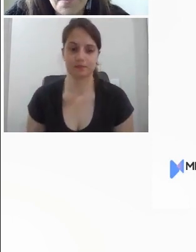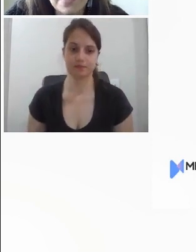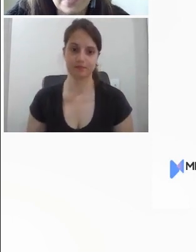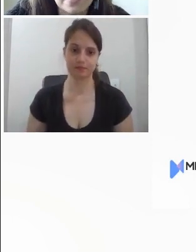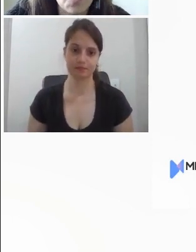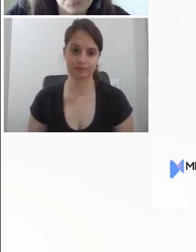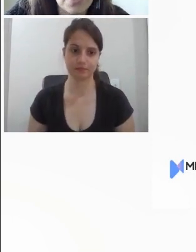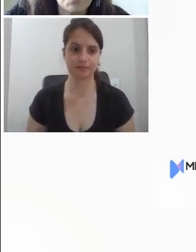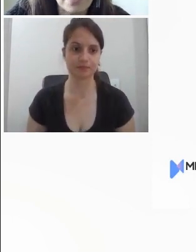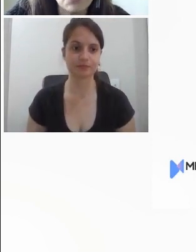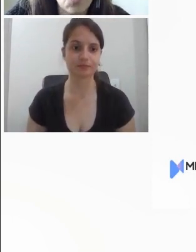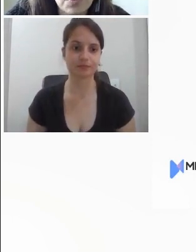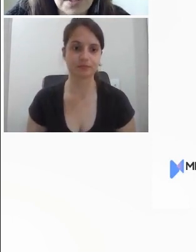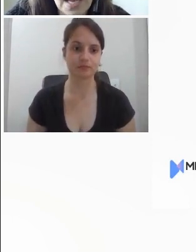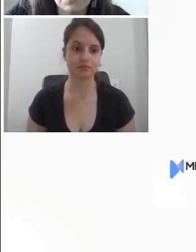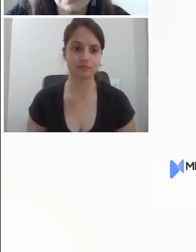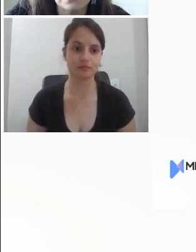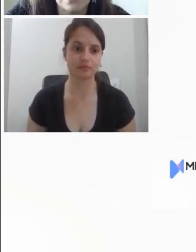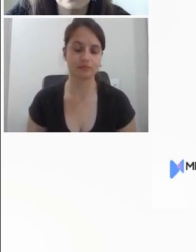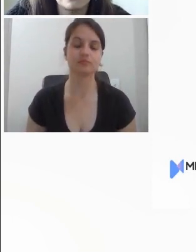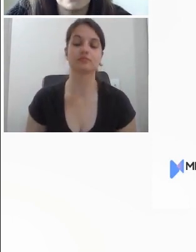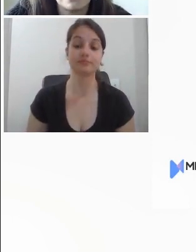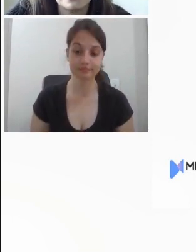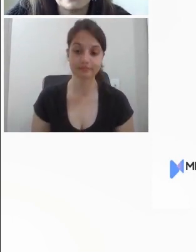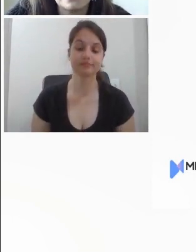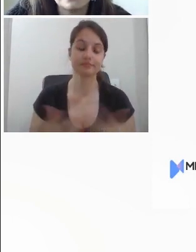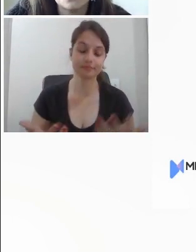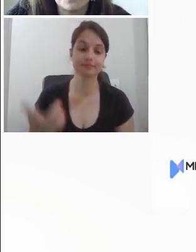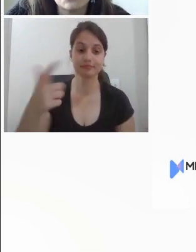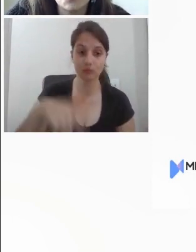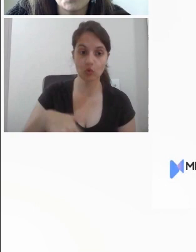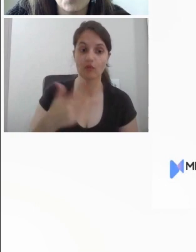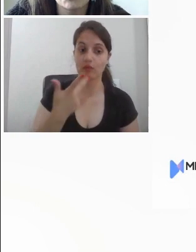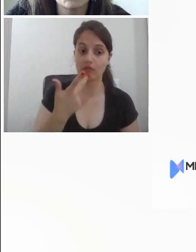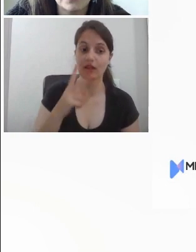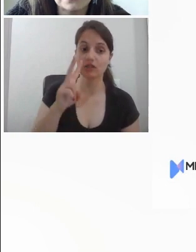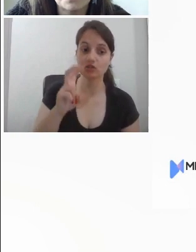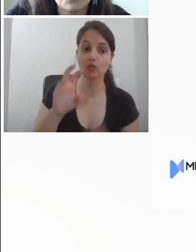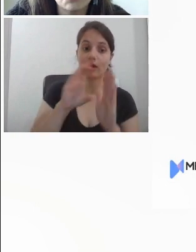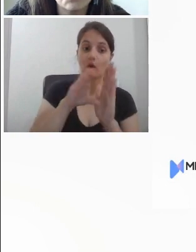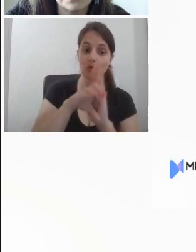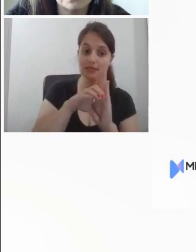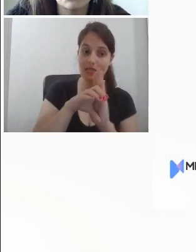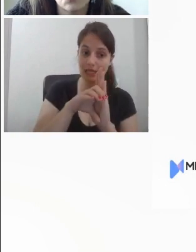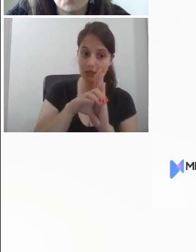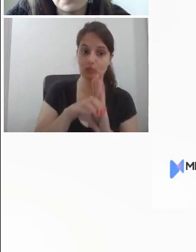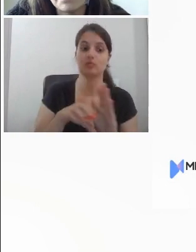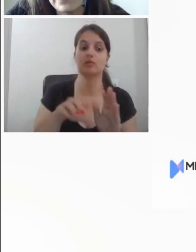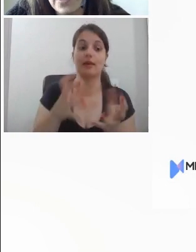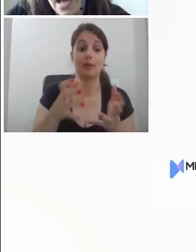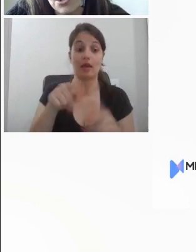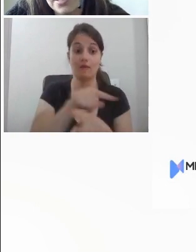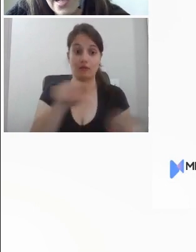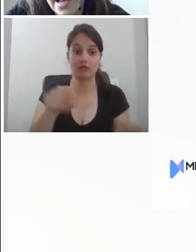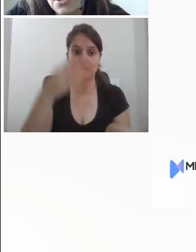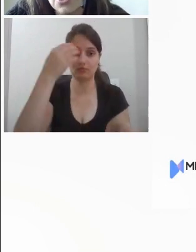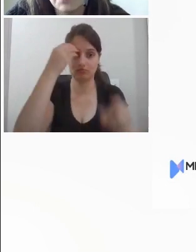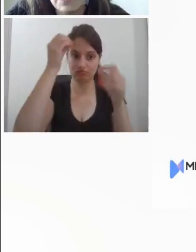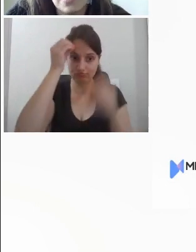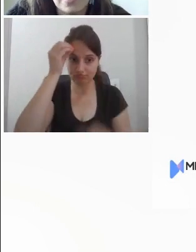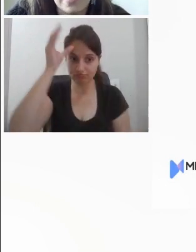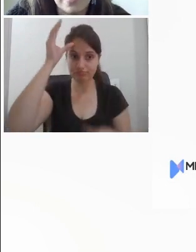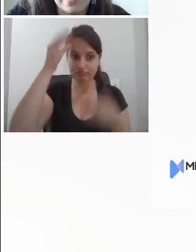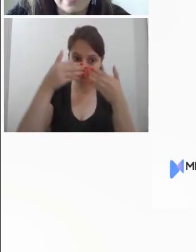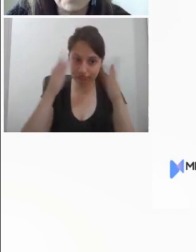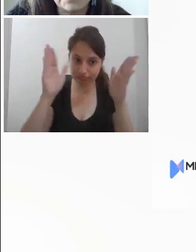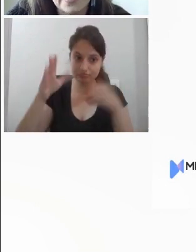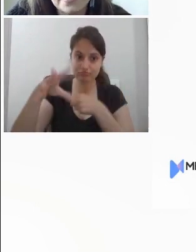tentar também trazer um pouquinho mais de conceito e tentar eh expandir um pouco do conhecimento de vocês sobre agilidade